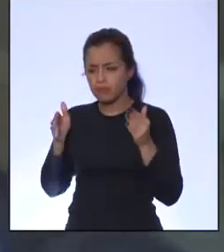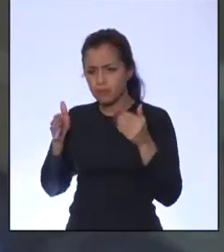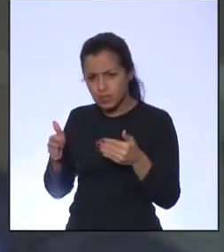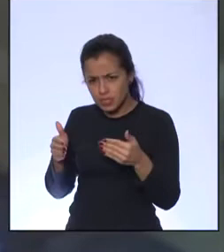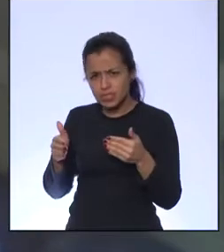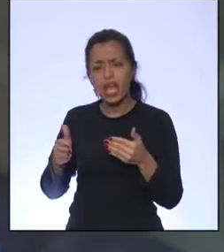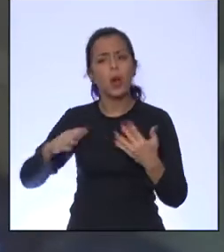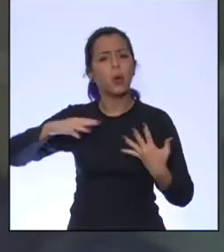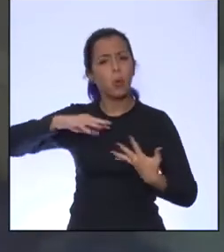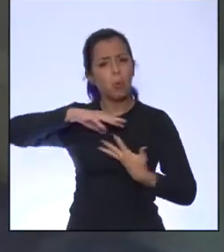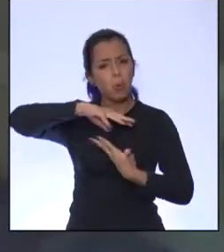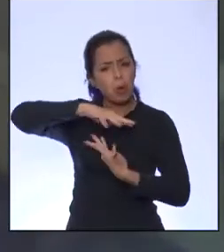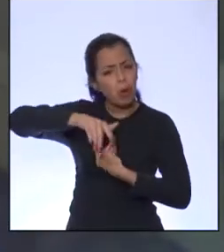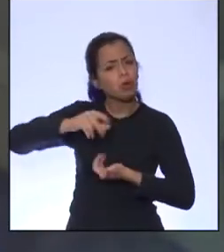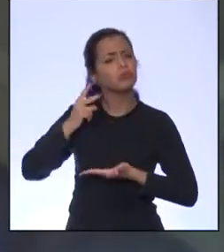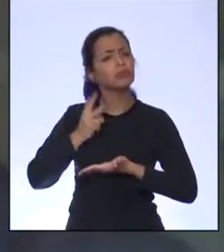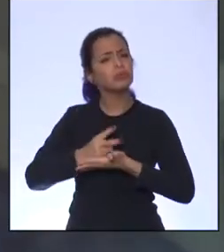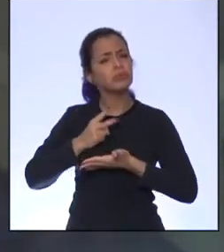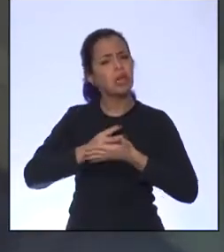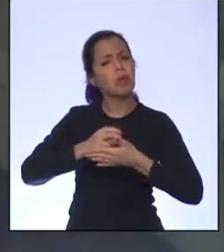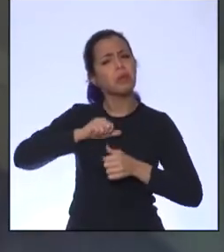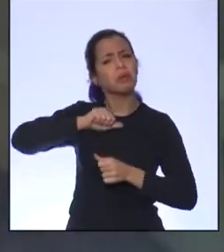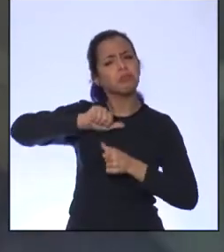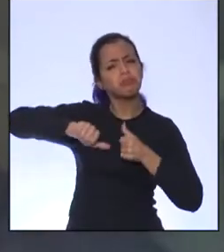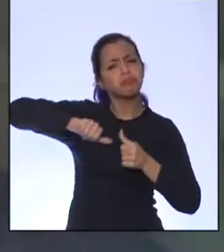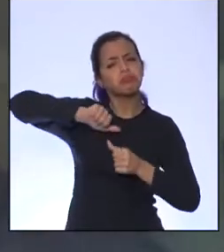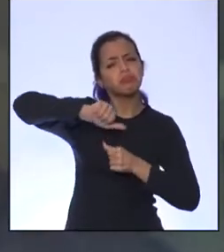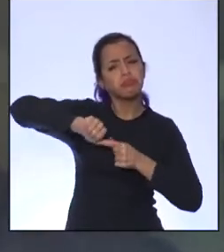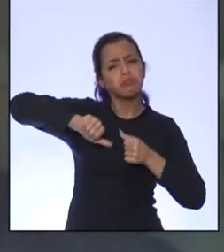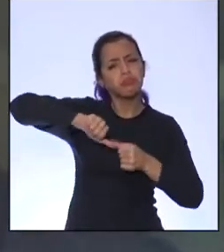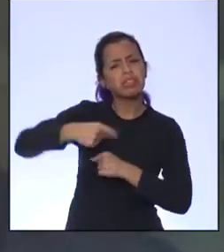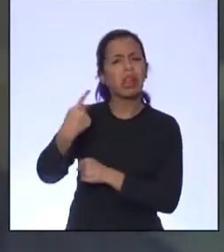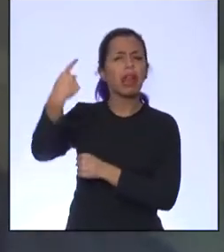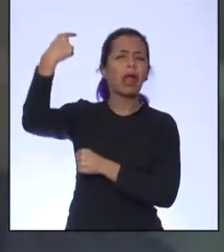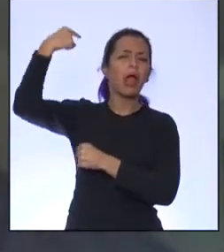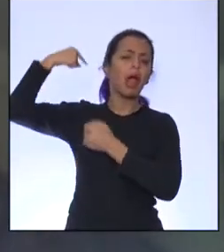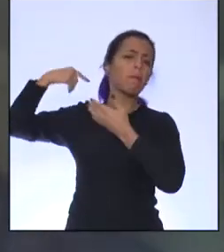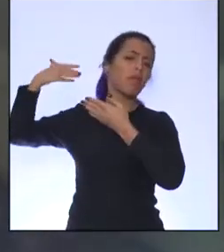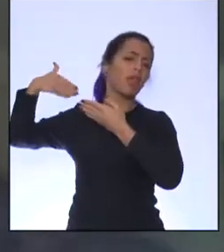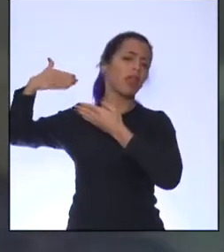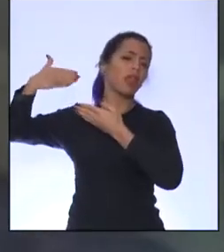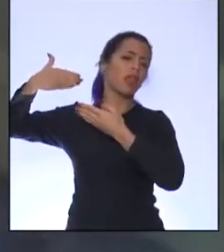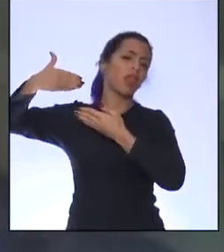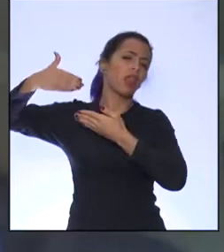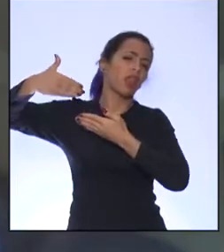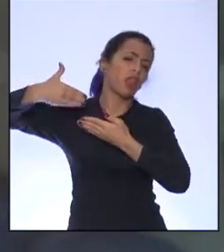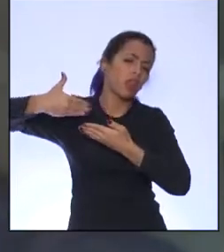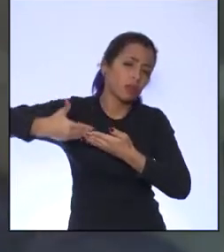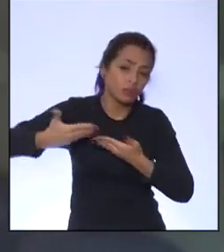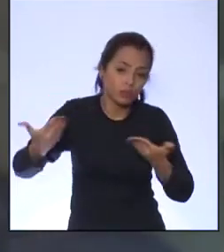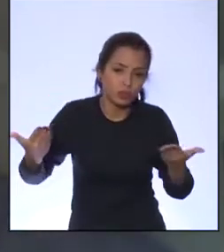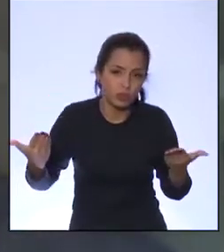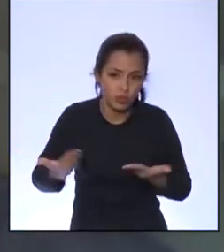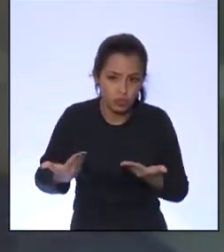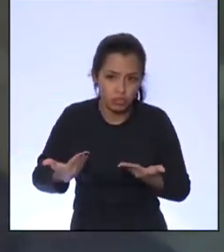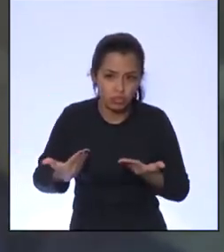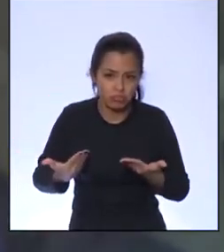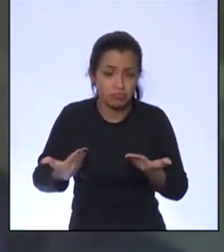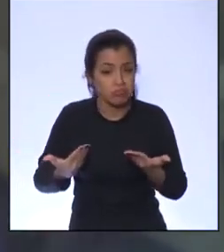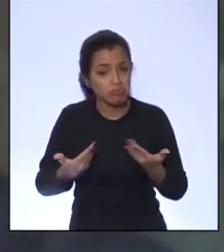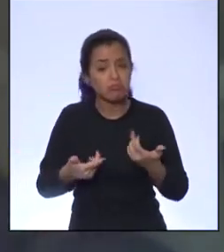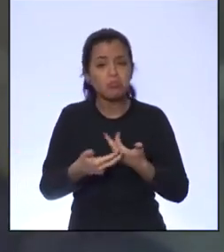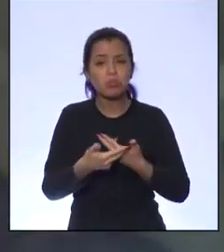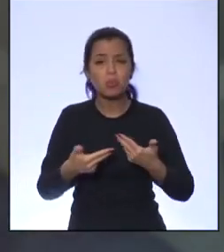estruturais muito profundas. São mudanças estruturais, que são transições estruturais. É tudo aquilo que, de